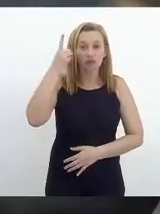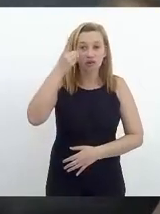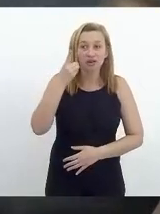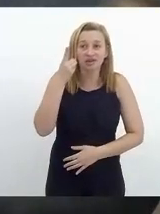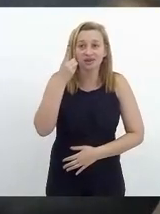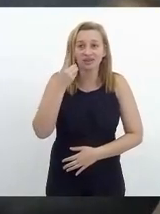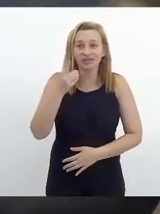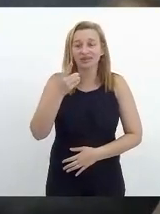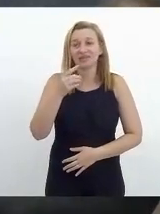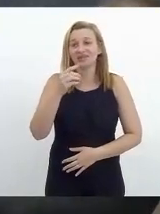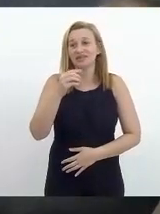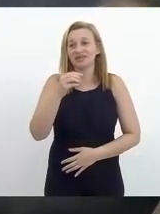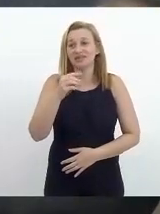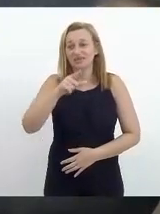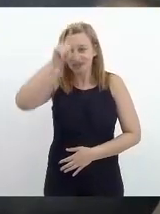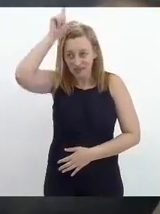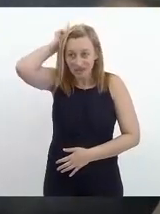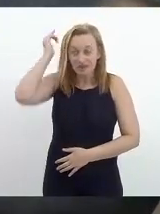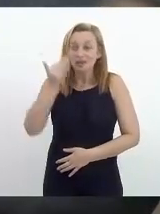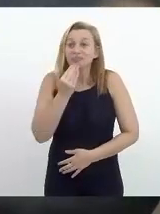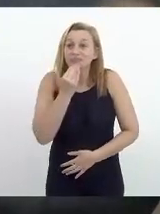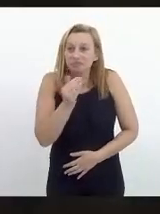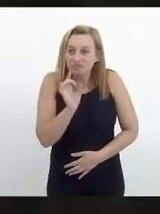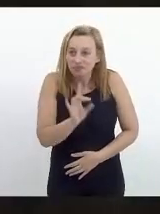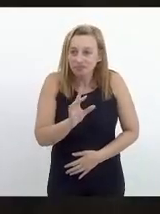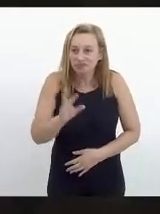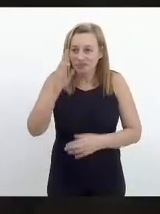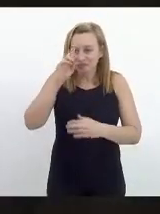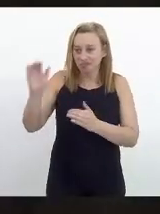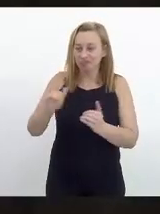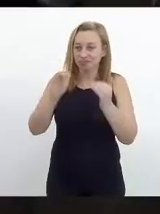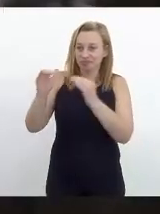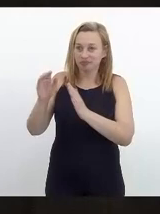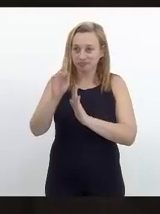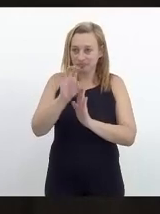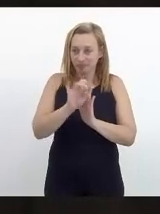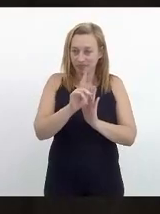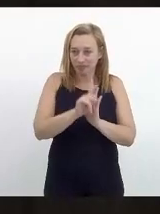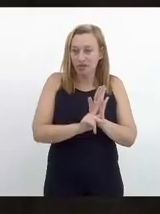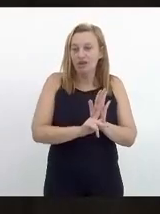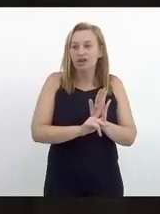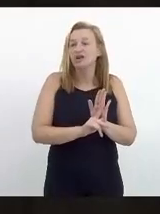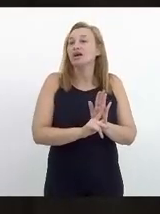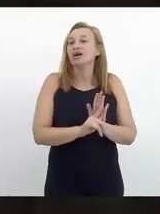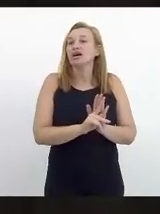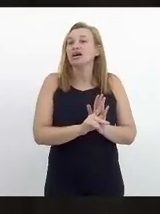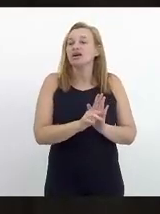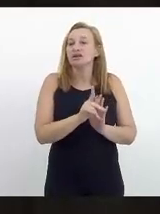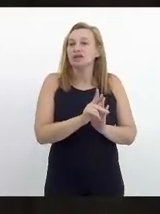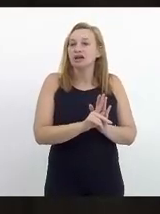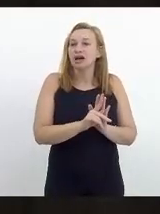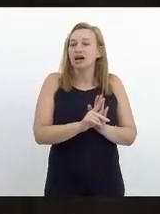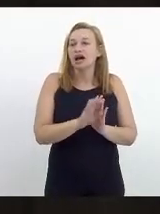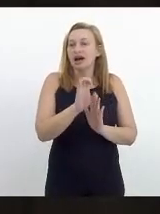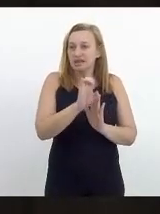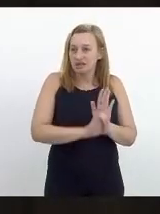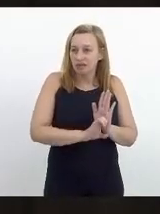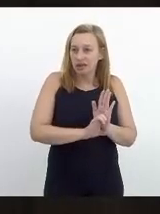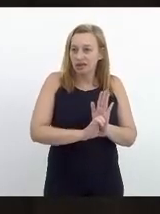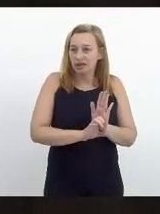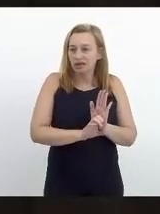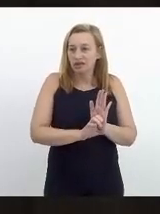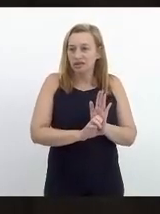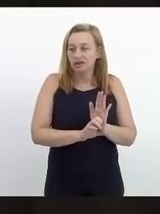com a seguinte pedido a Vossa Excelência, que as emendas que eu apresentei no parecer sejam emendas de